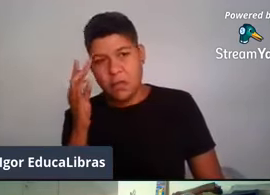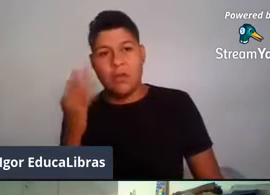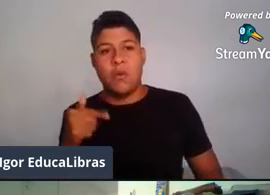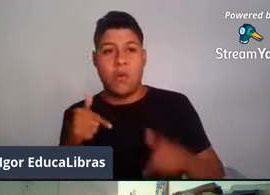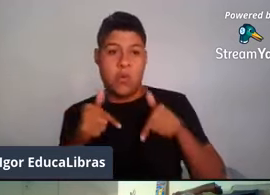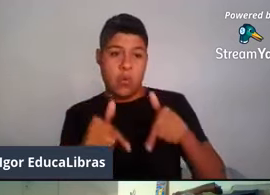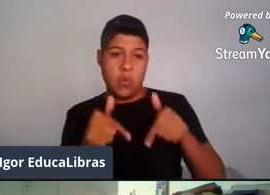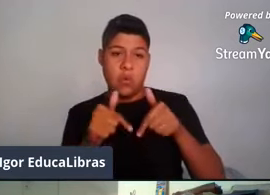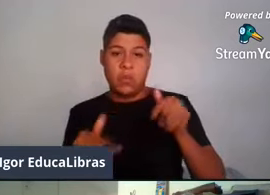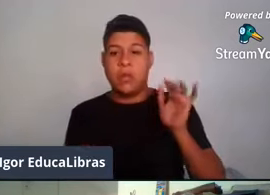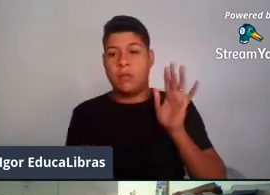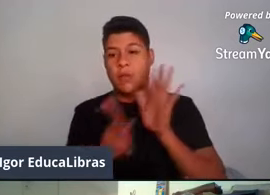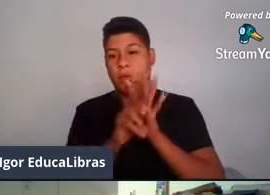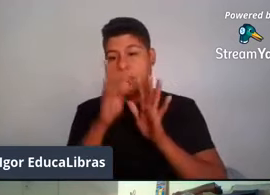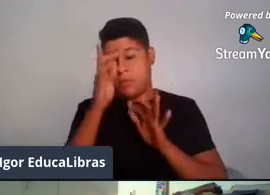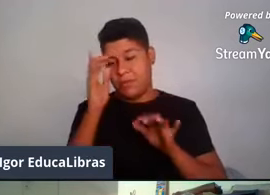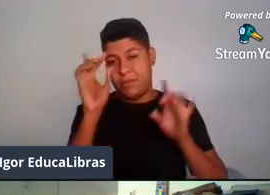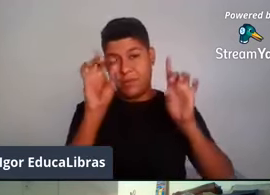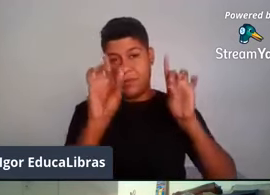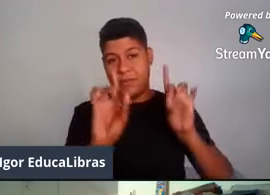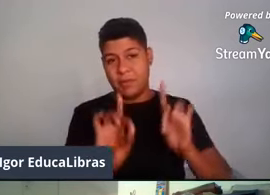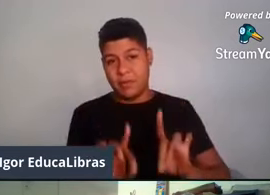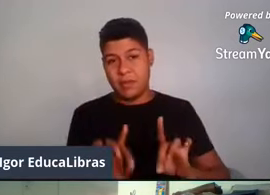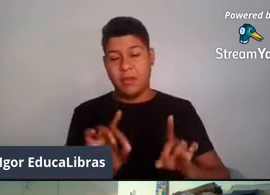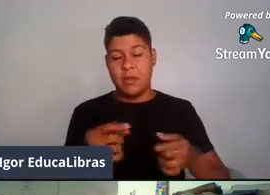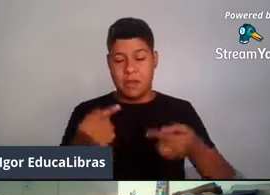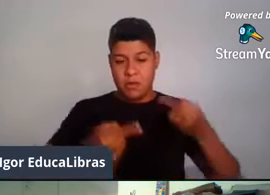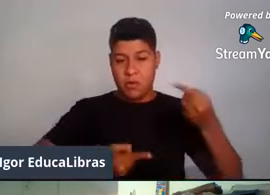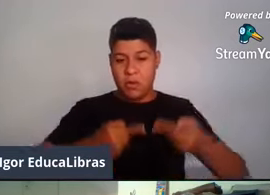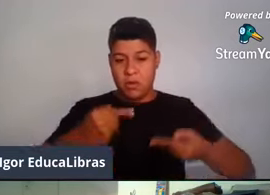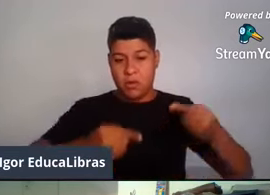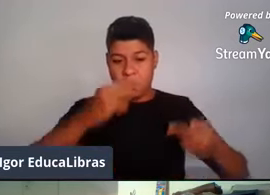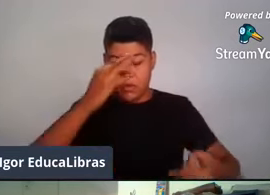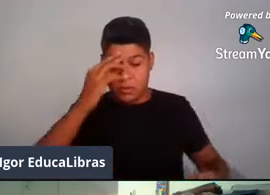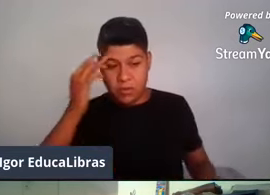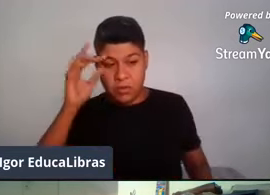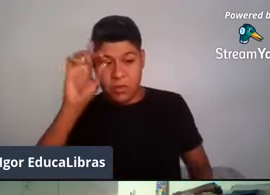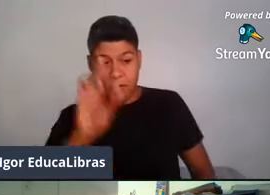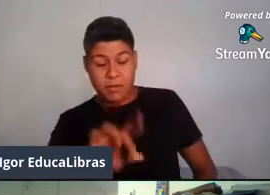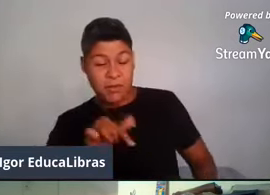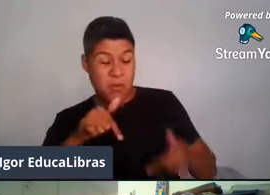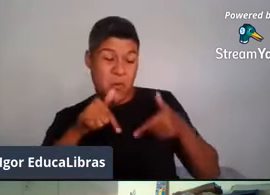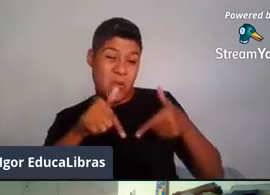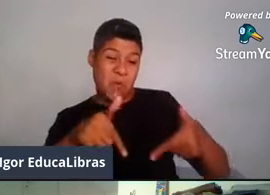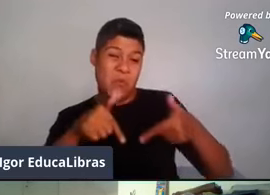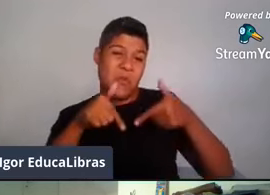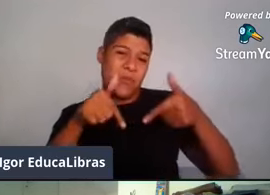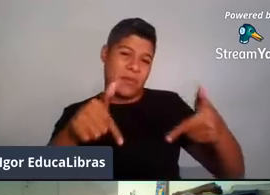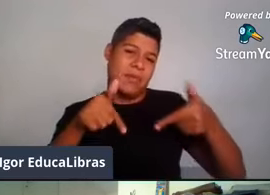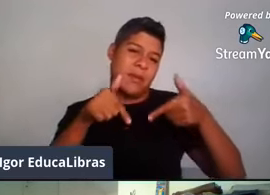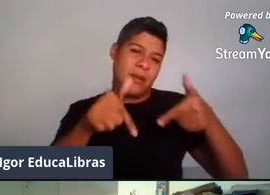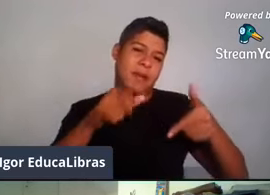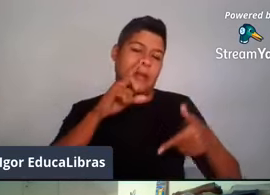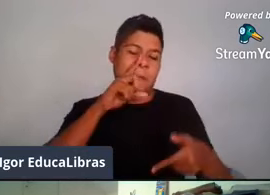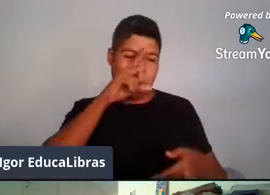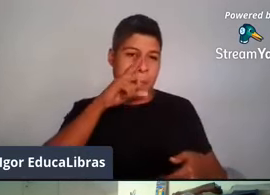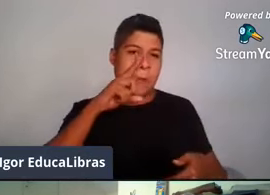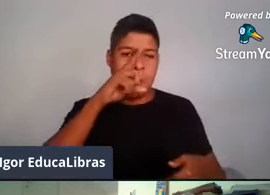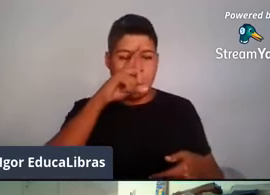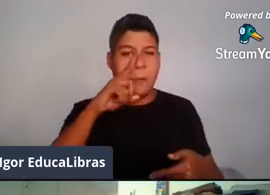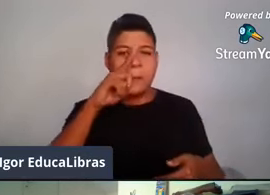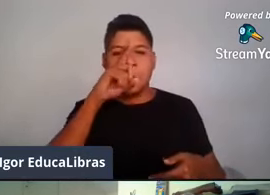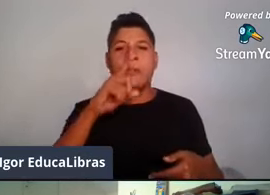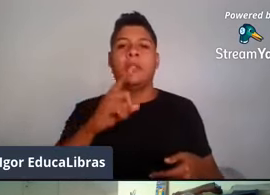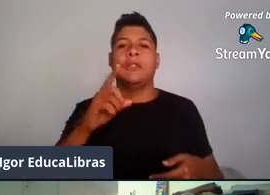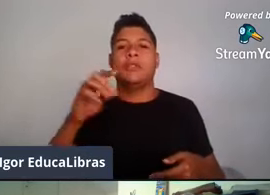causa da pessoa com deficiência, do movimento político da pessoa com deficiência, para enfrentar as ameaças que nós vamos sofrer